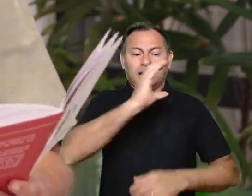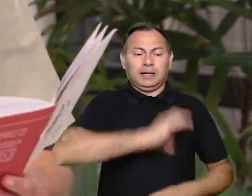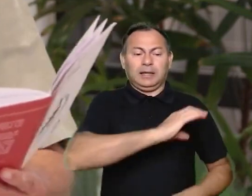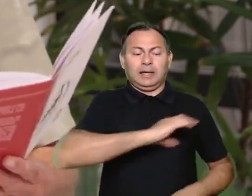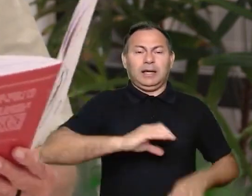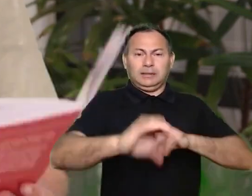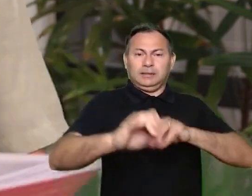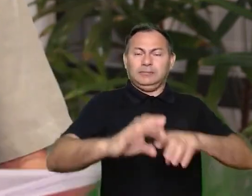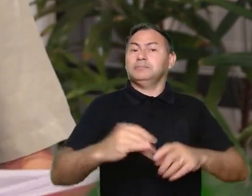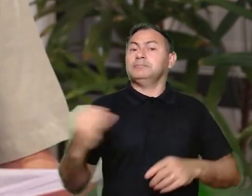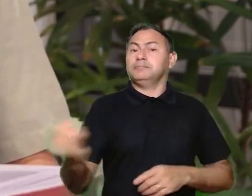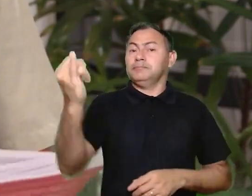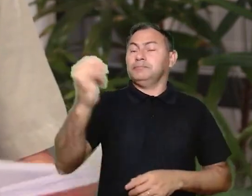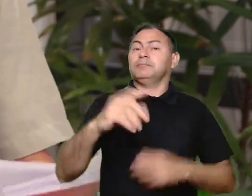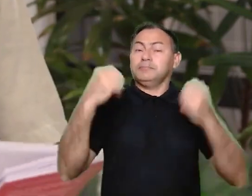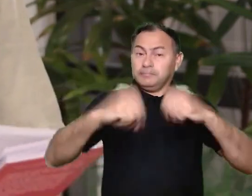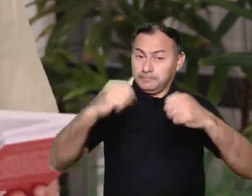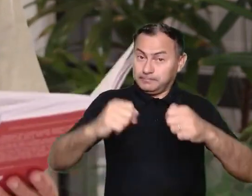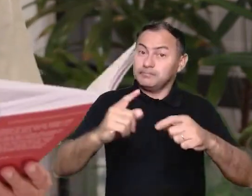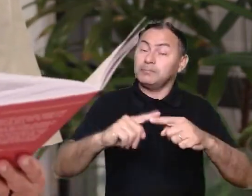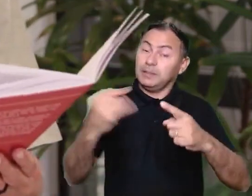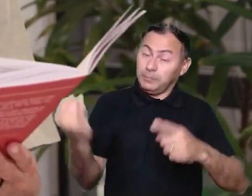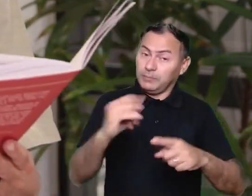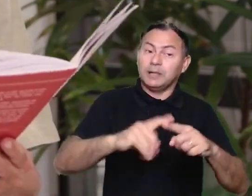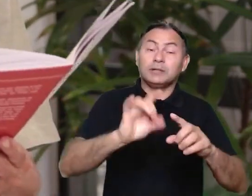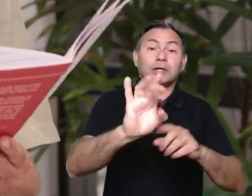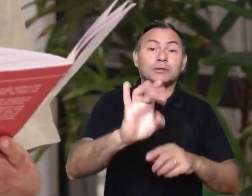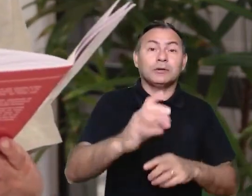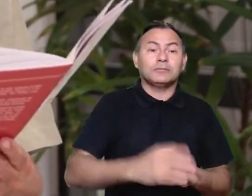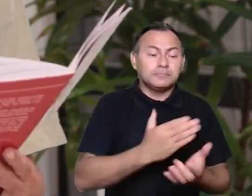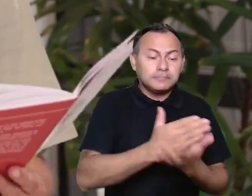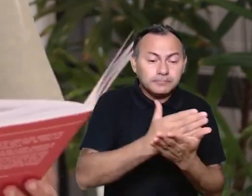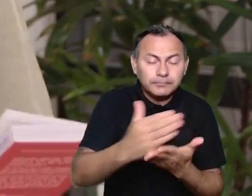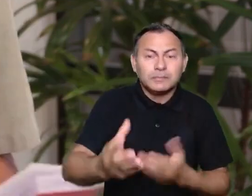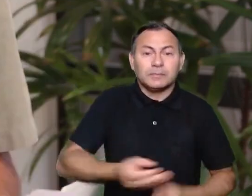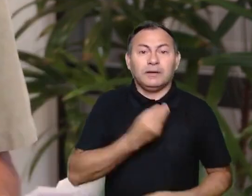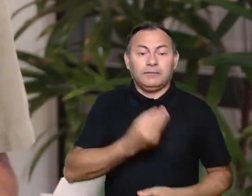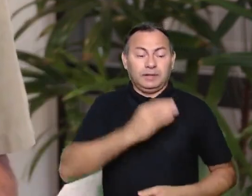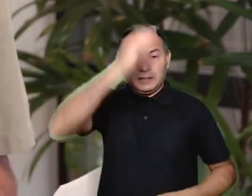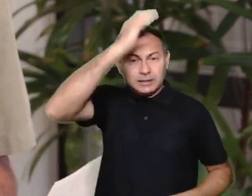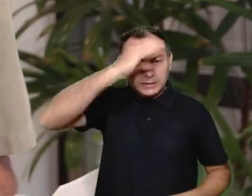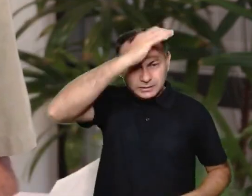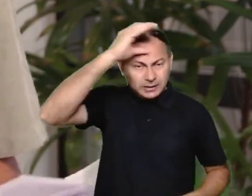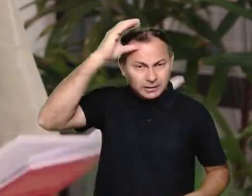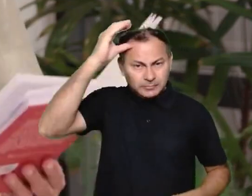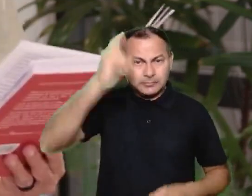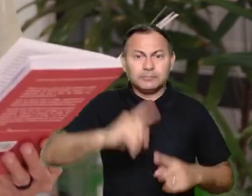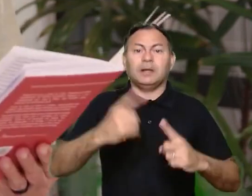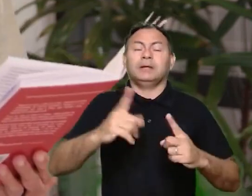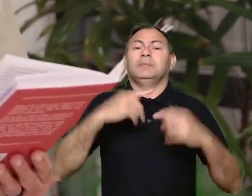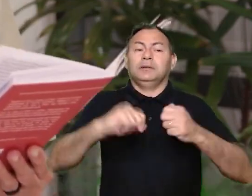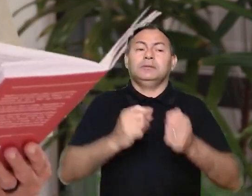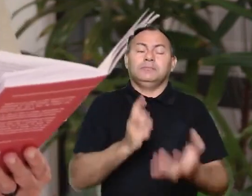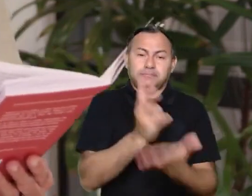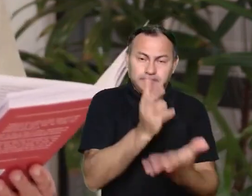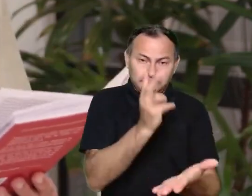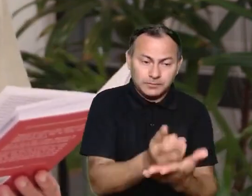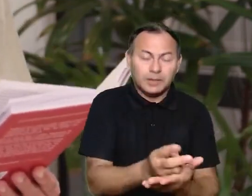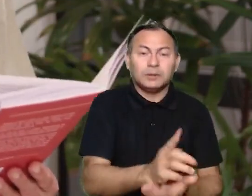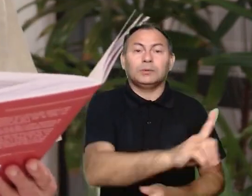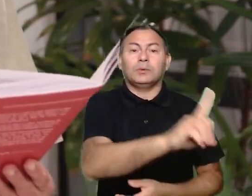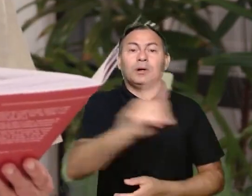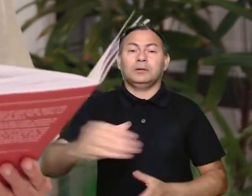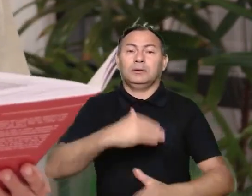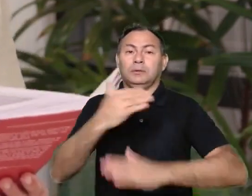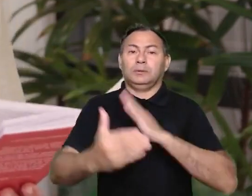à catequese, tão importante e necessária, e nem somente à iniciação à vida cristã, mas tem que ser